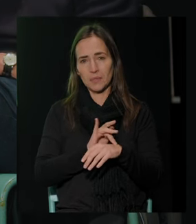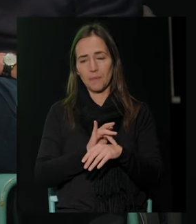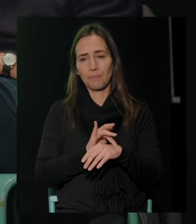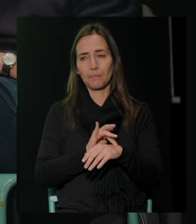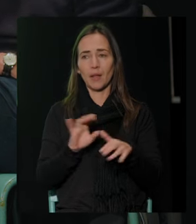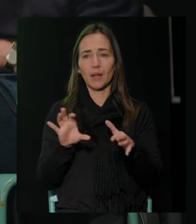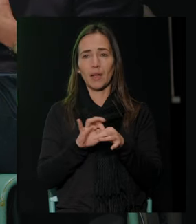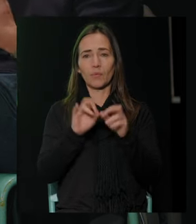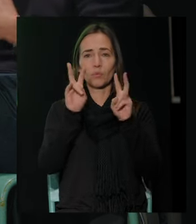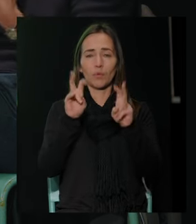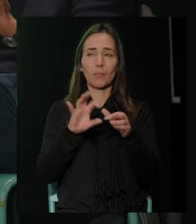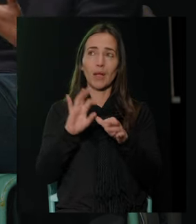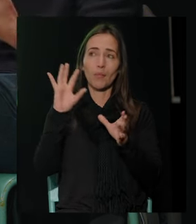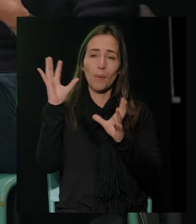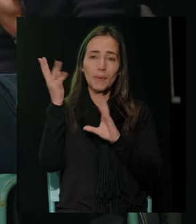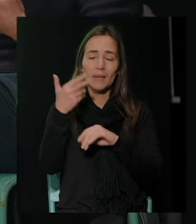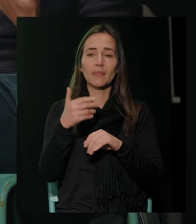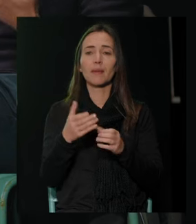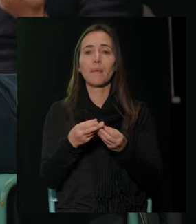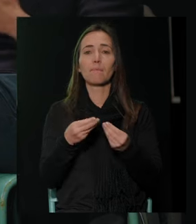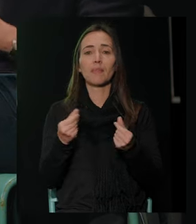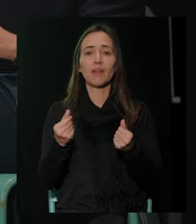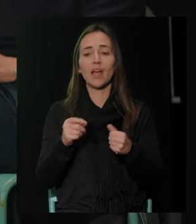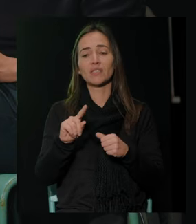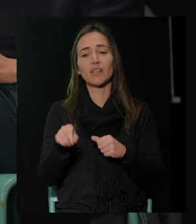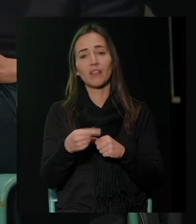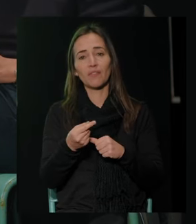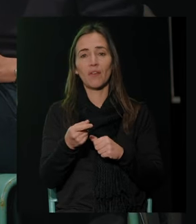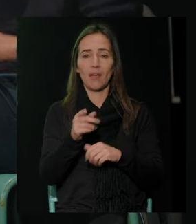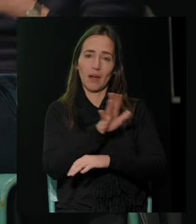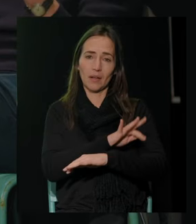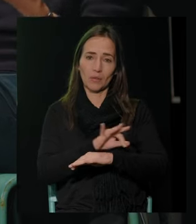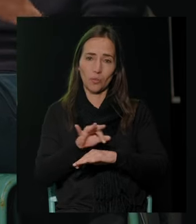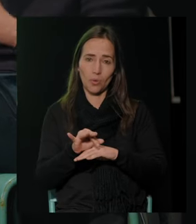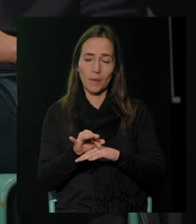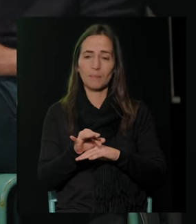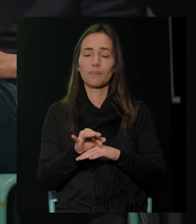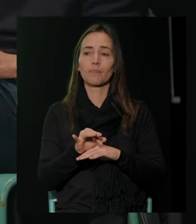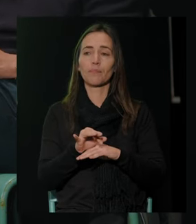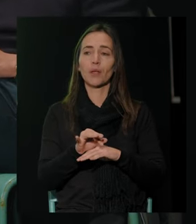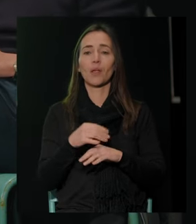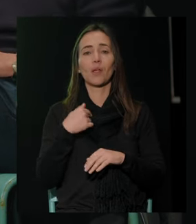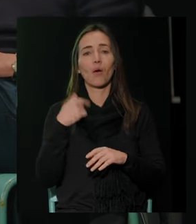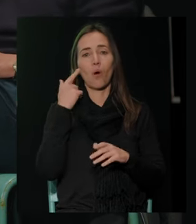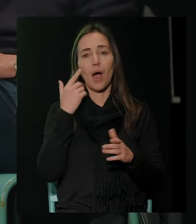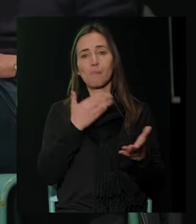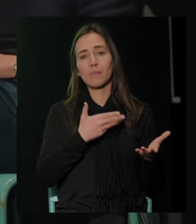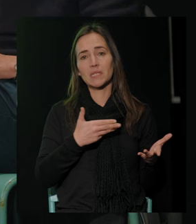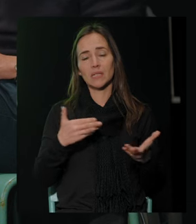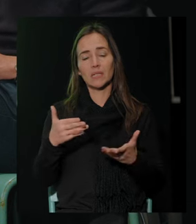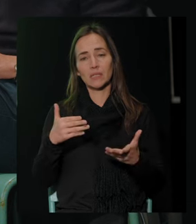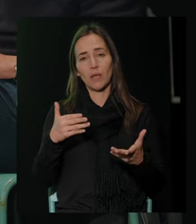às questões ambientais e aos materiais a ser usados na arquitetura, etc, etc. Fiz uma apresentação